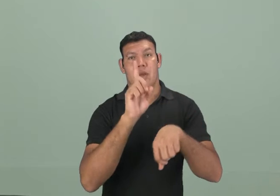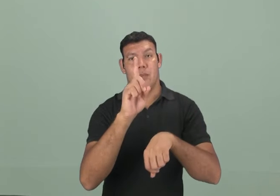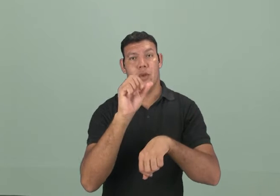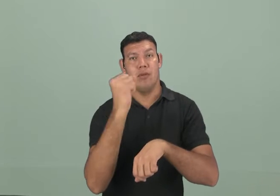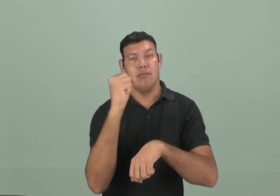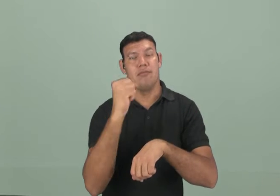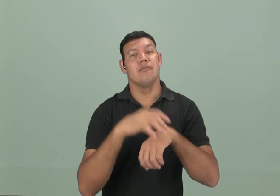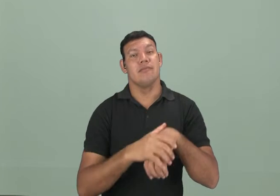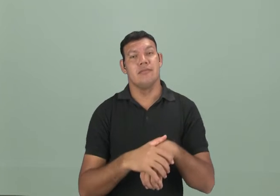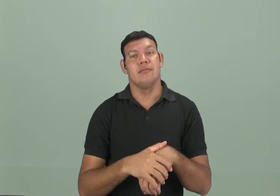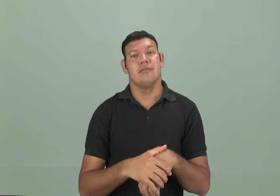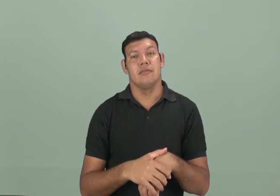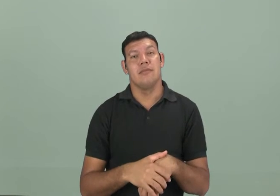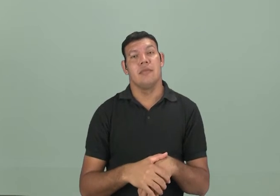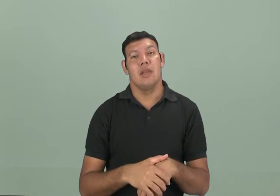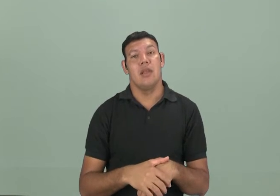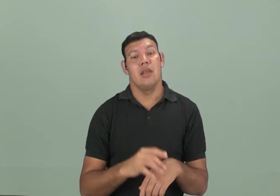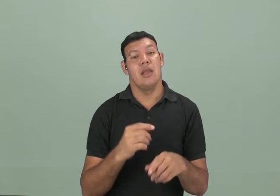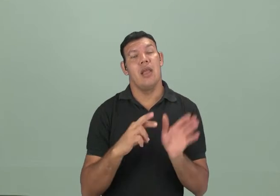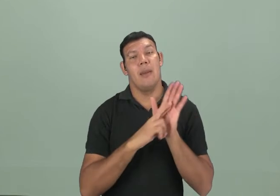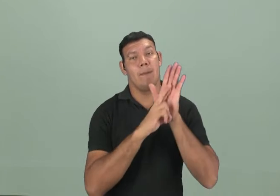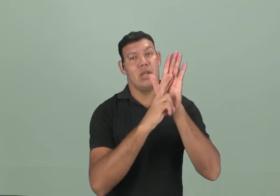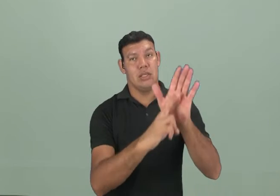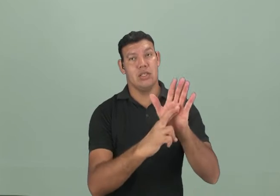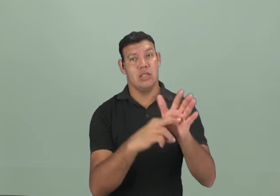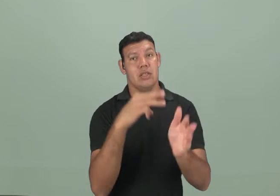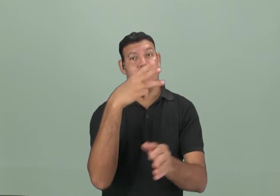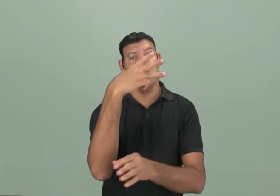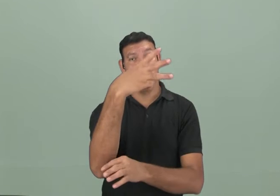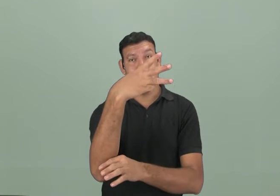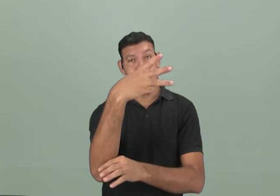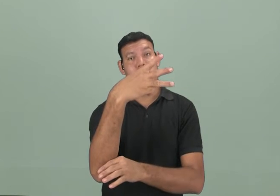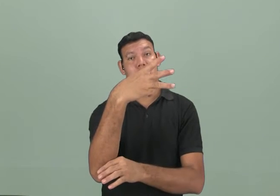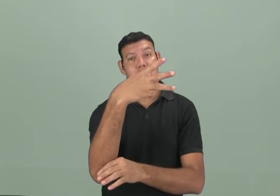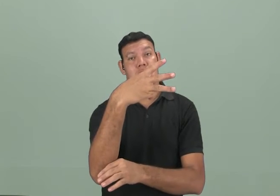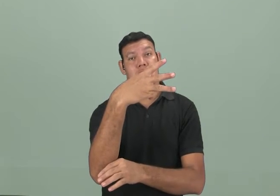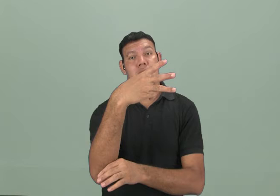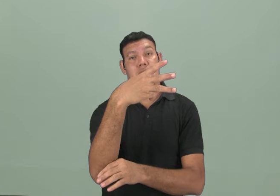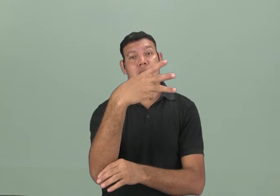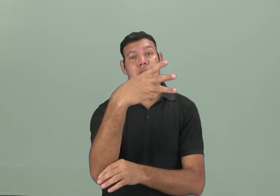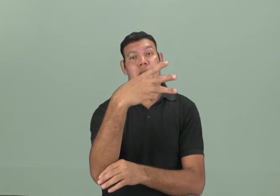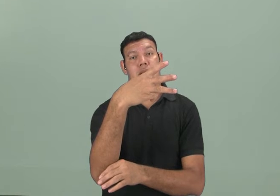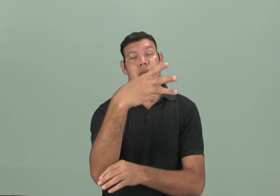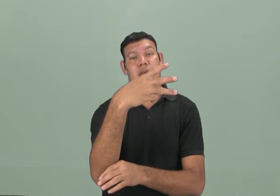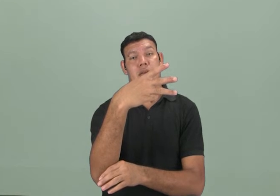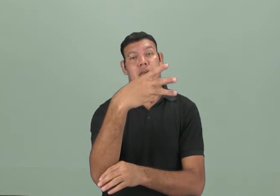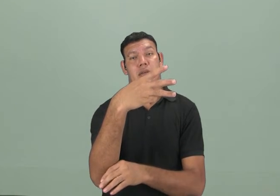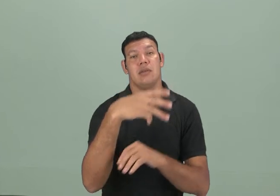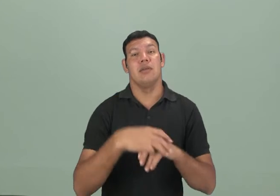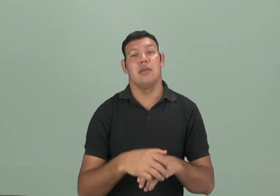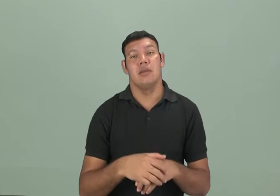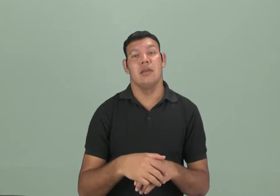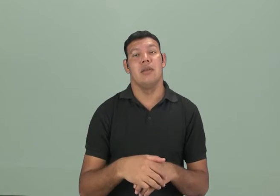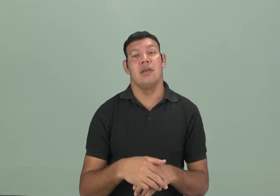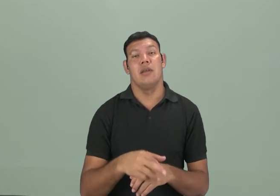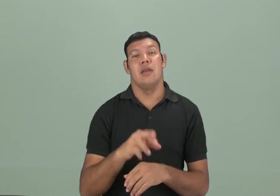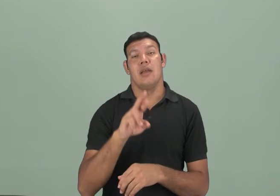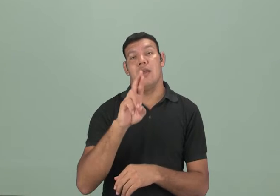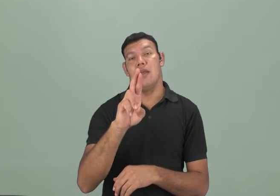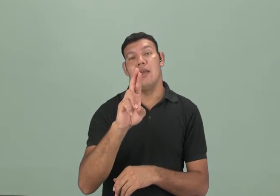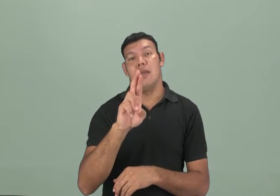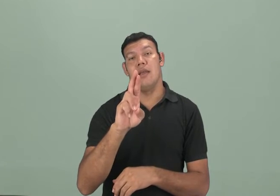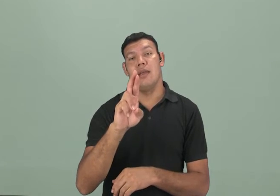que é 3, porque são 3 pingos, e em 1 segundo a gente fala que são 3 Hz, Aconteceu